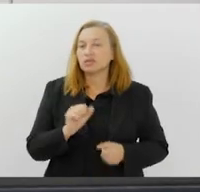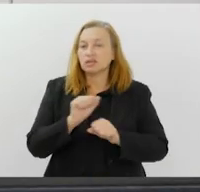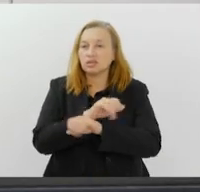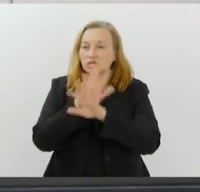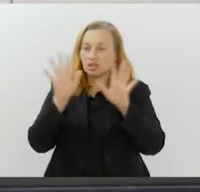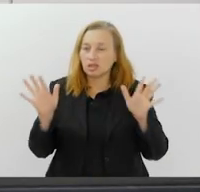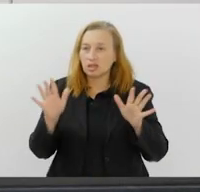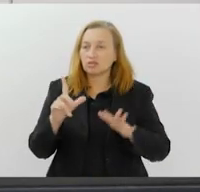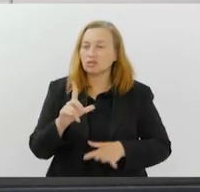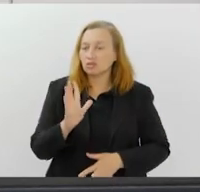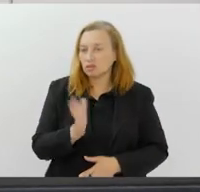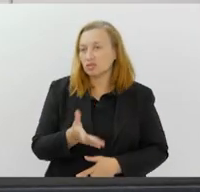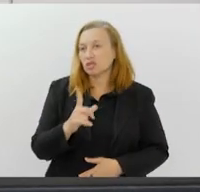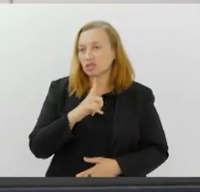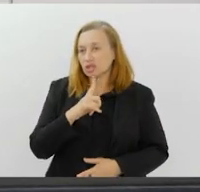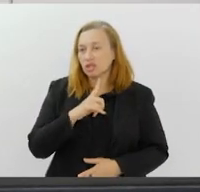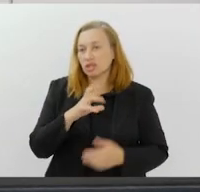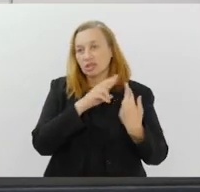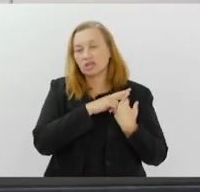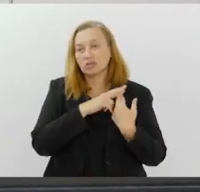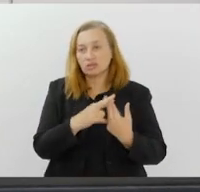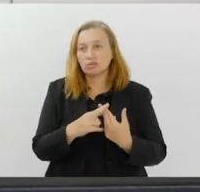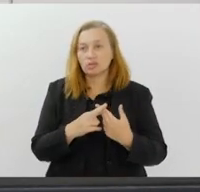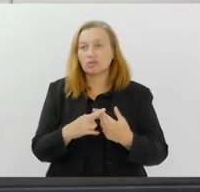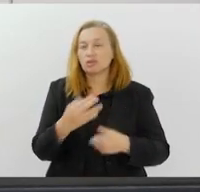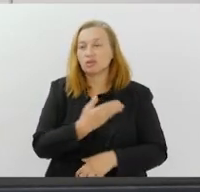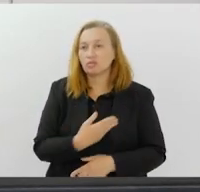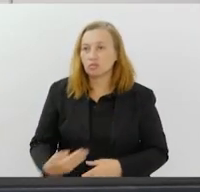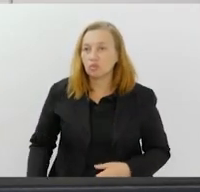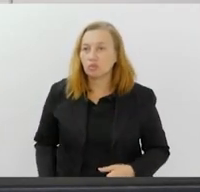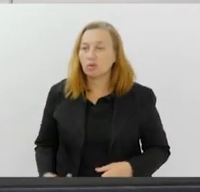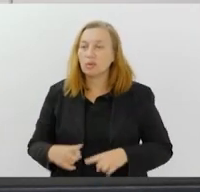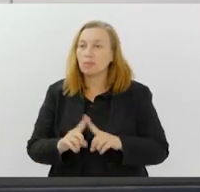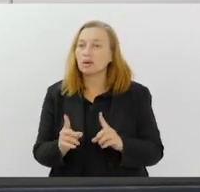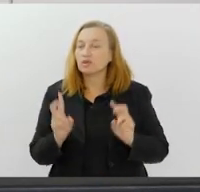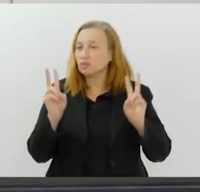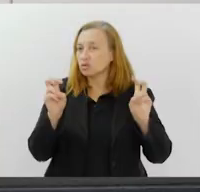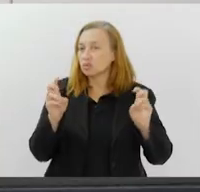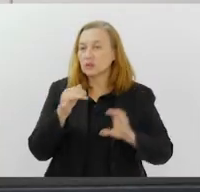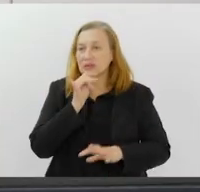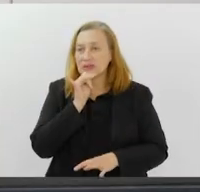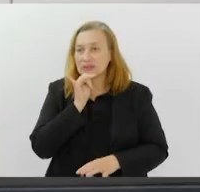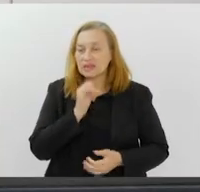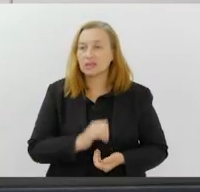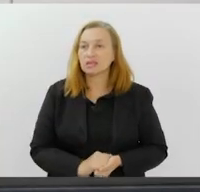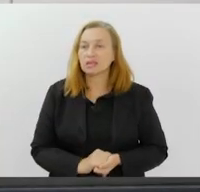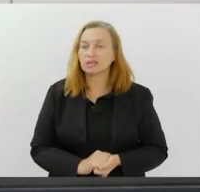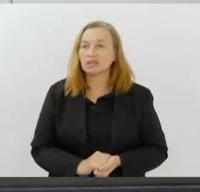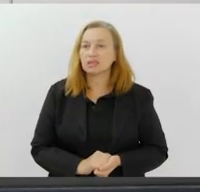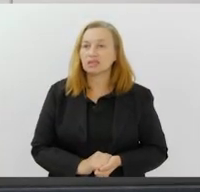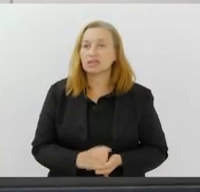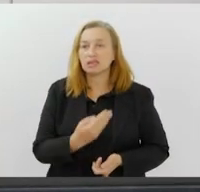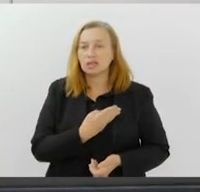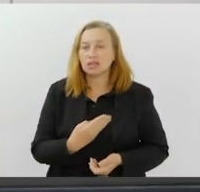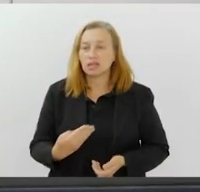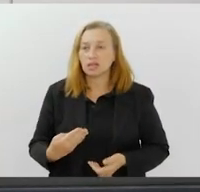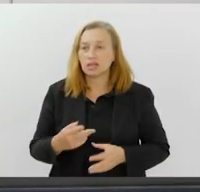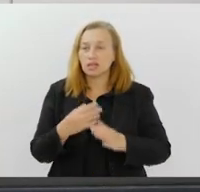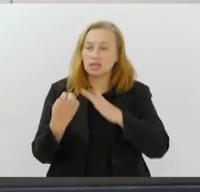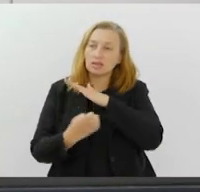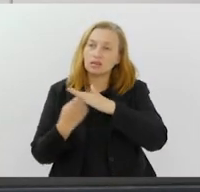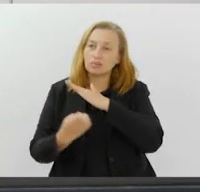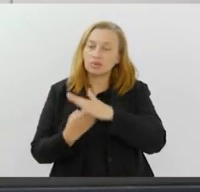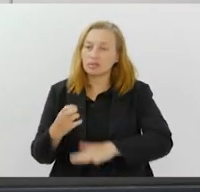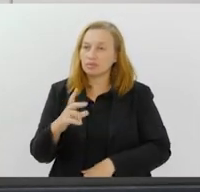o que já tem da responsabilidade pública mas no caso Por exemplo quando são empresas privadas como é o caso dos